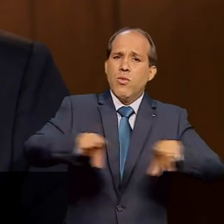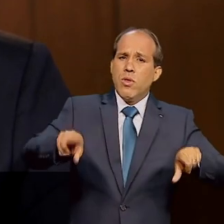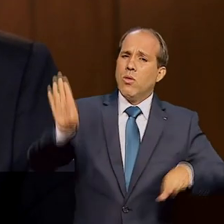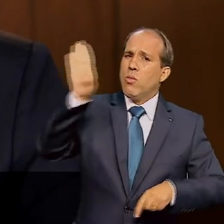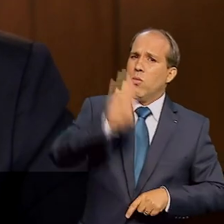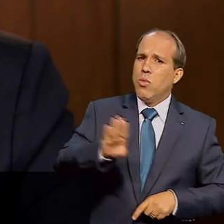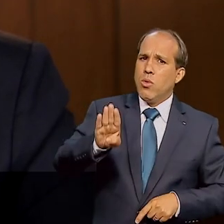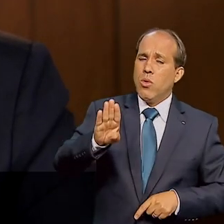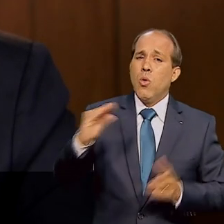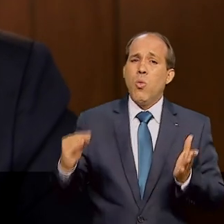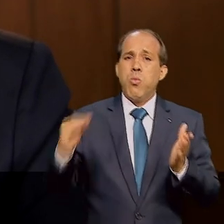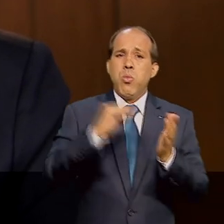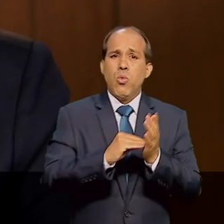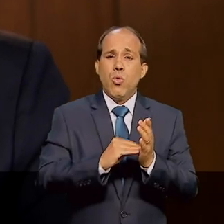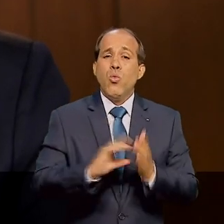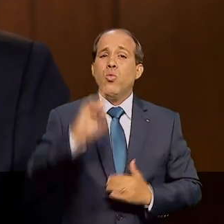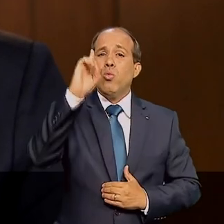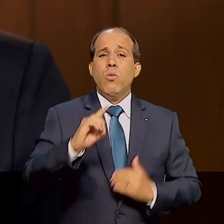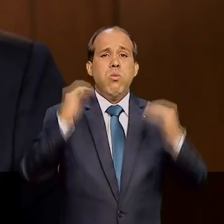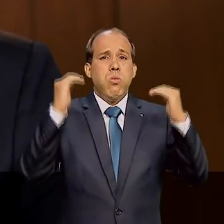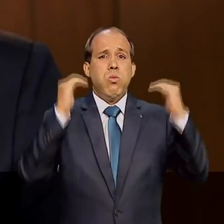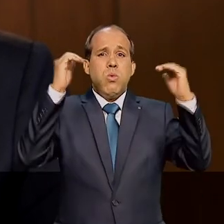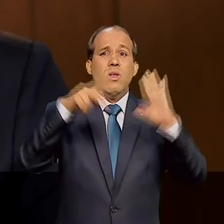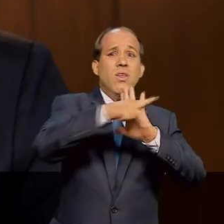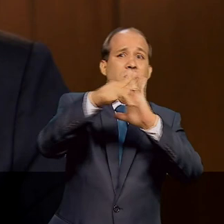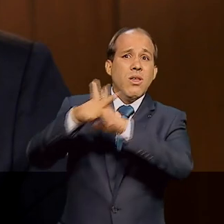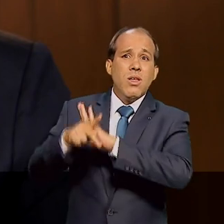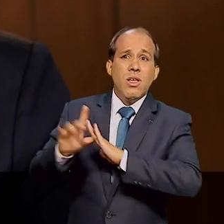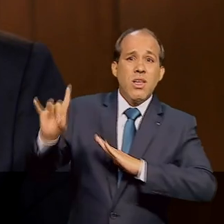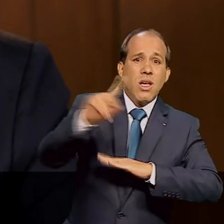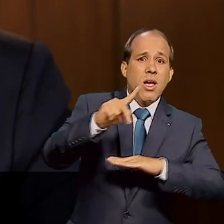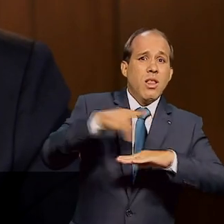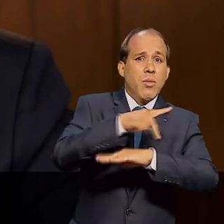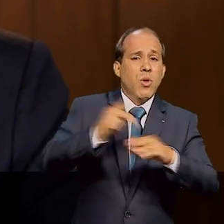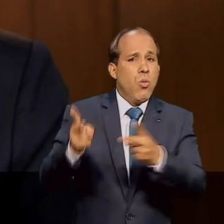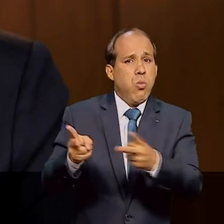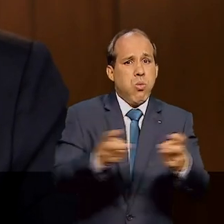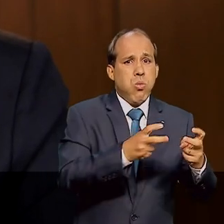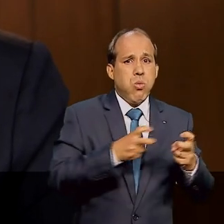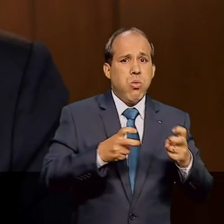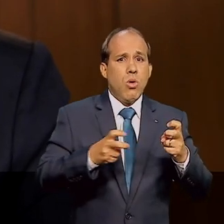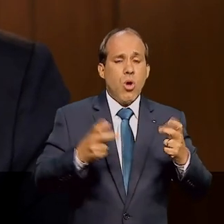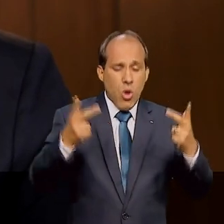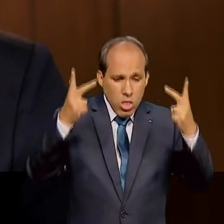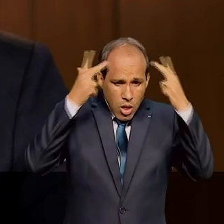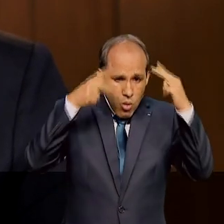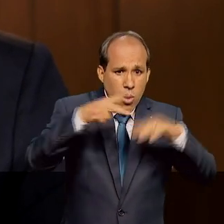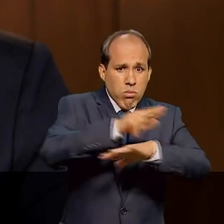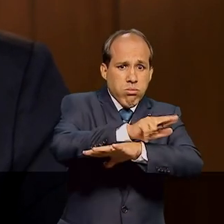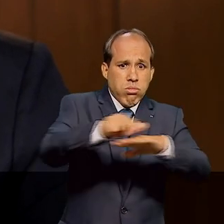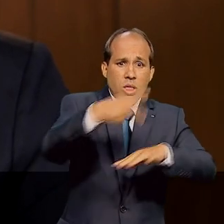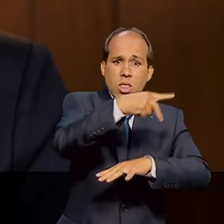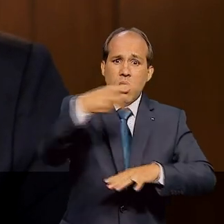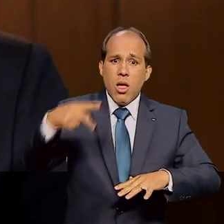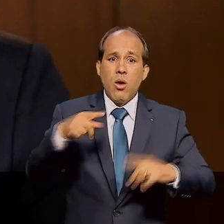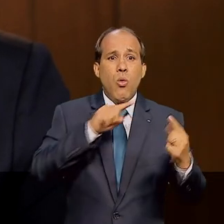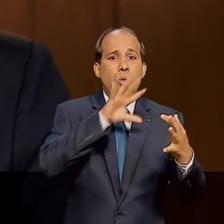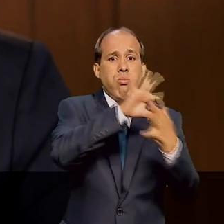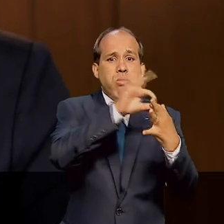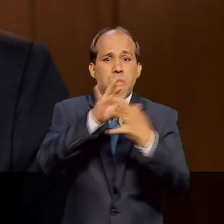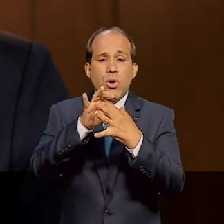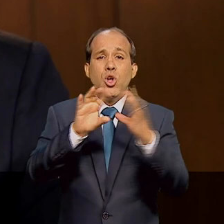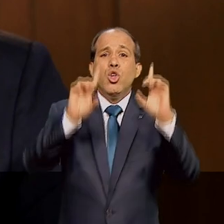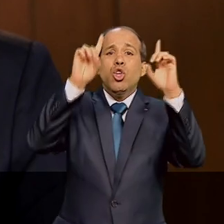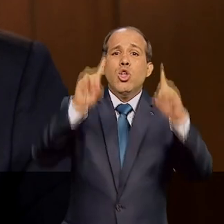convenção sobre diversidade biológica consagra o direito soberano dos Estados de explorar seus recursos naturais em conformidade